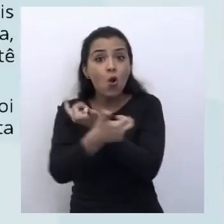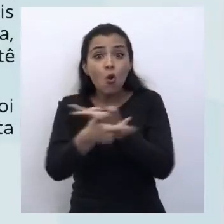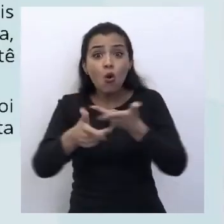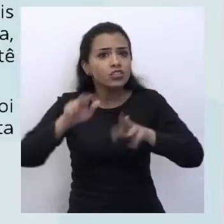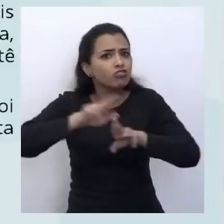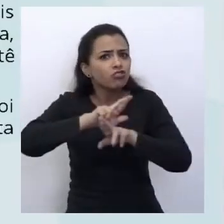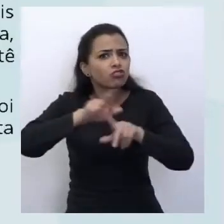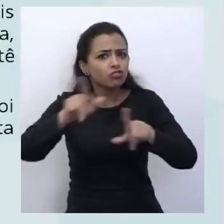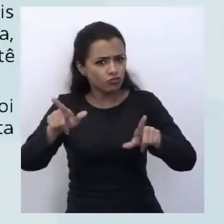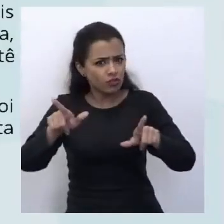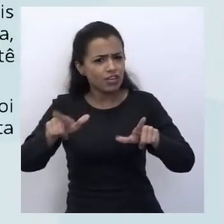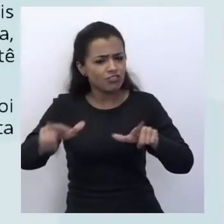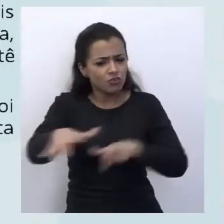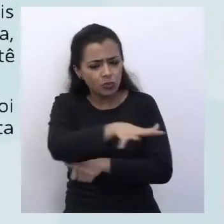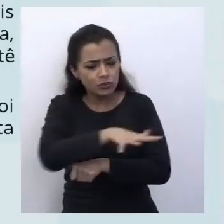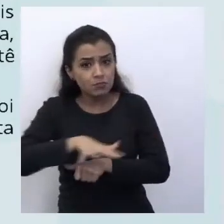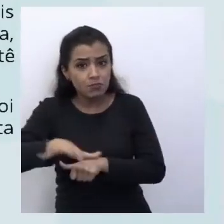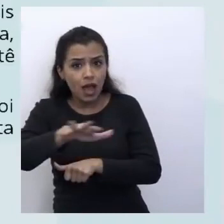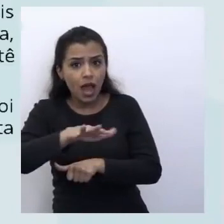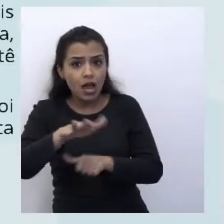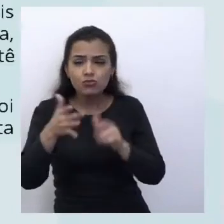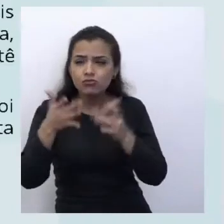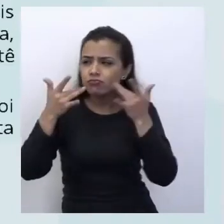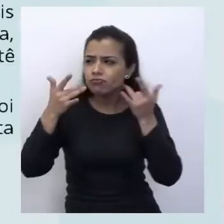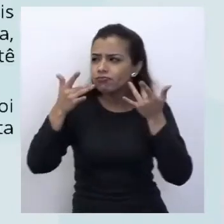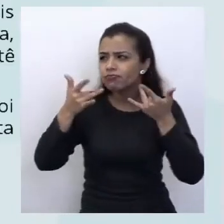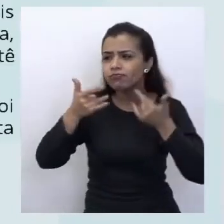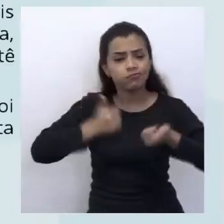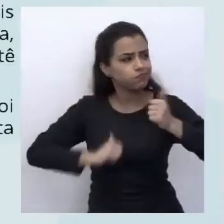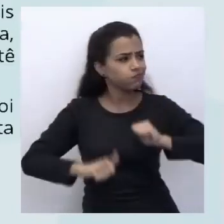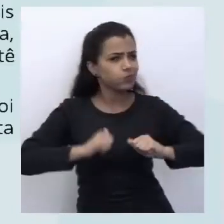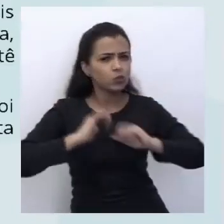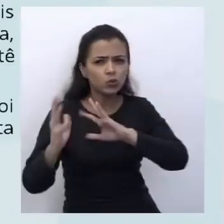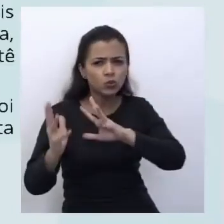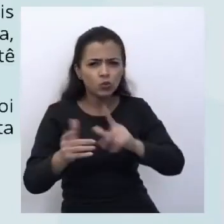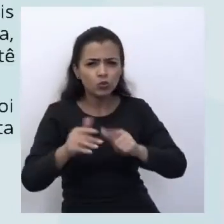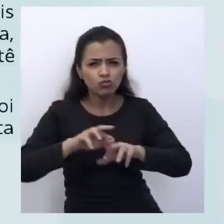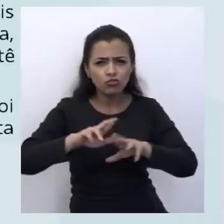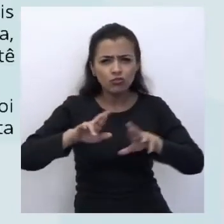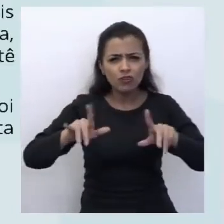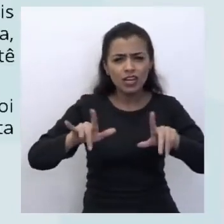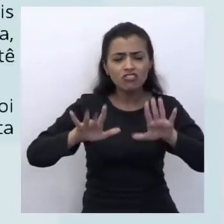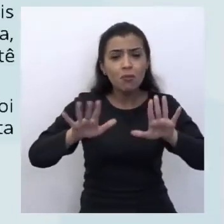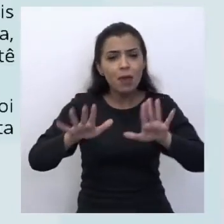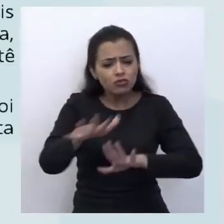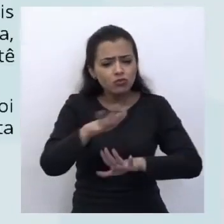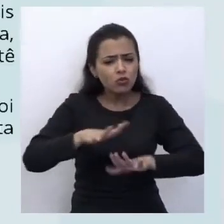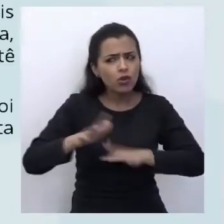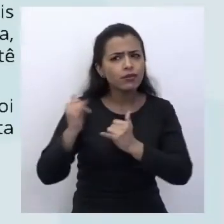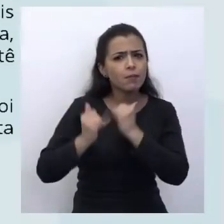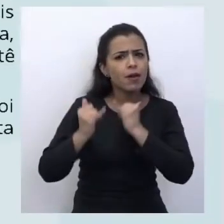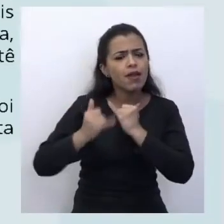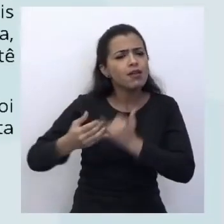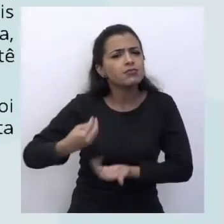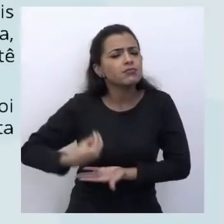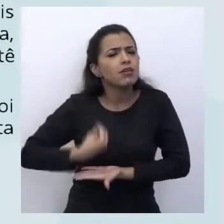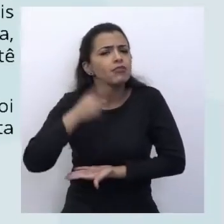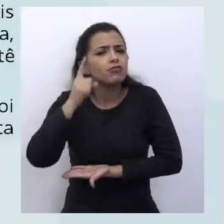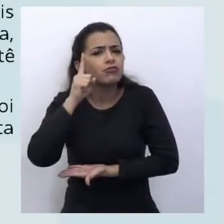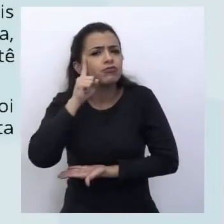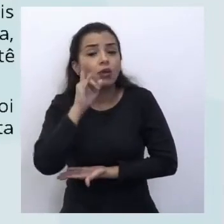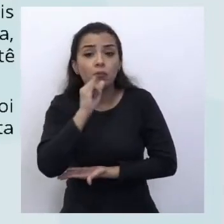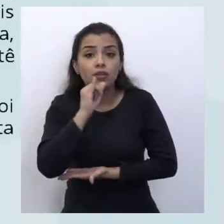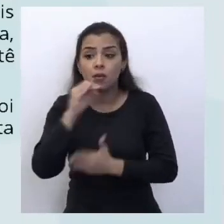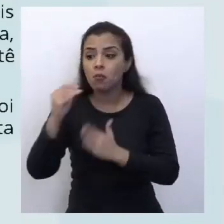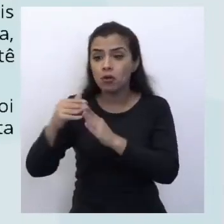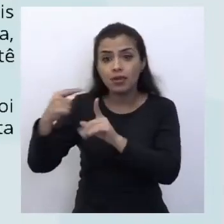dramatizações teatrais que aproximam o espectador da sua vida cotidiana. Por exemplo, uma igreja, um hospital, um antigo presídio e até mesmo o